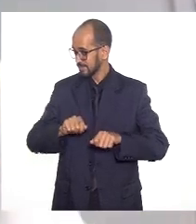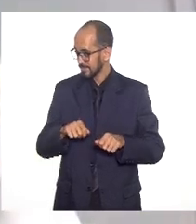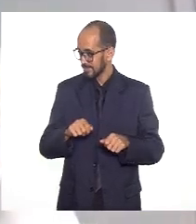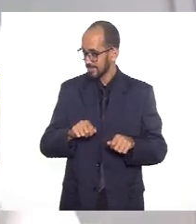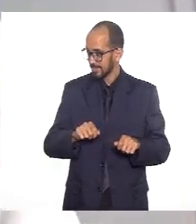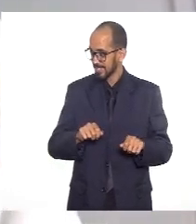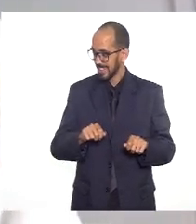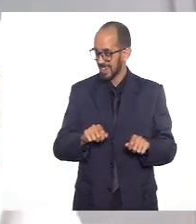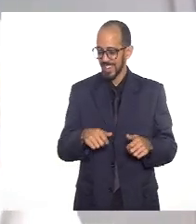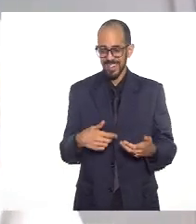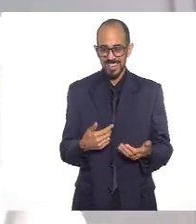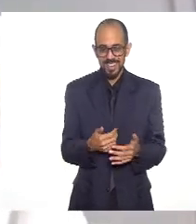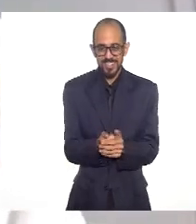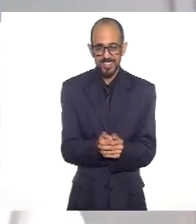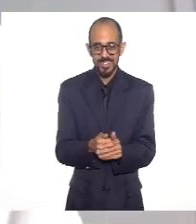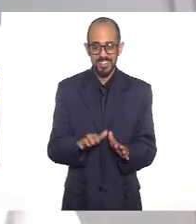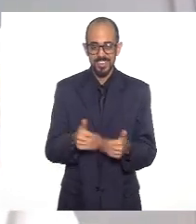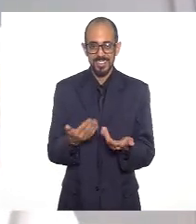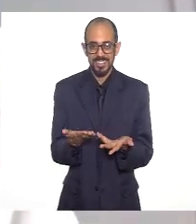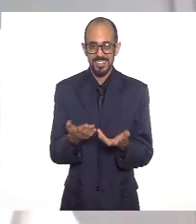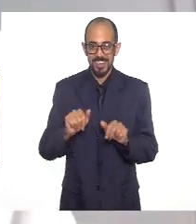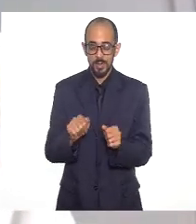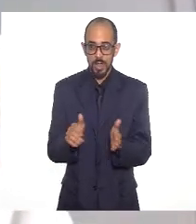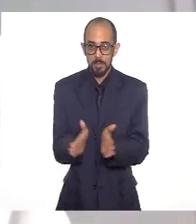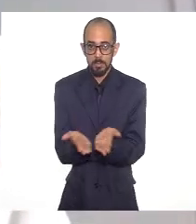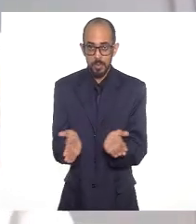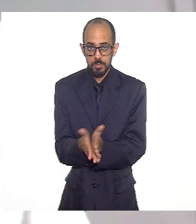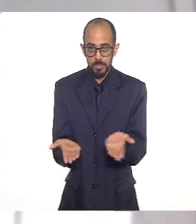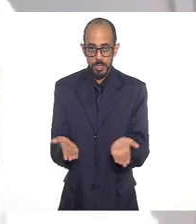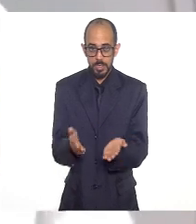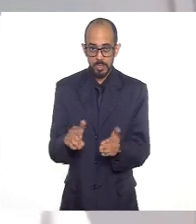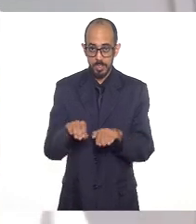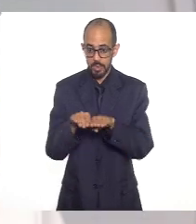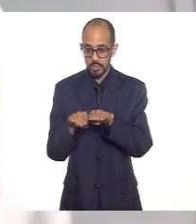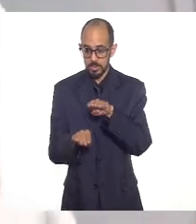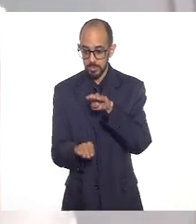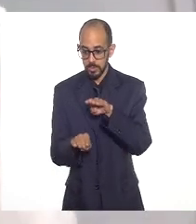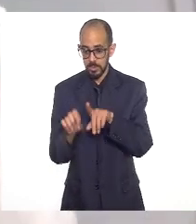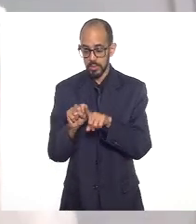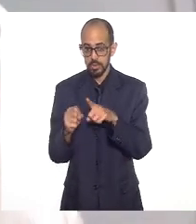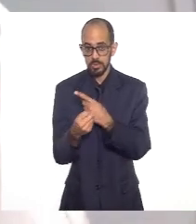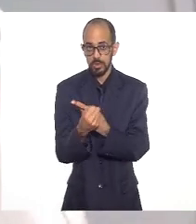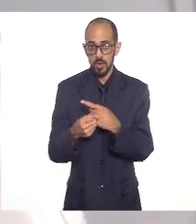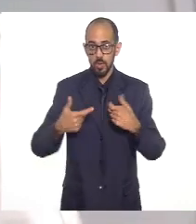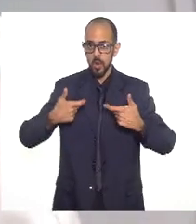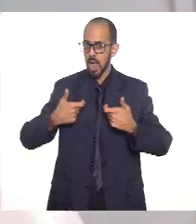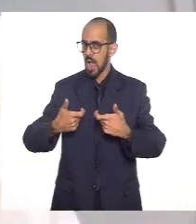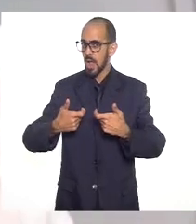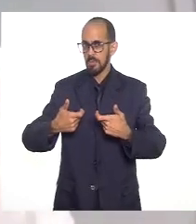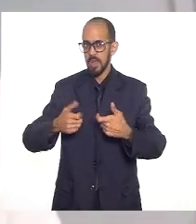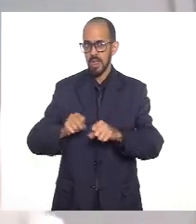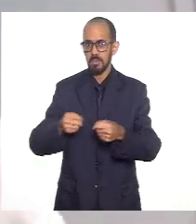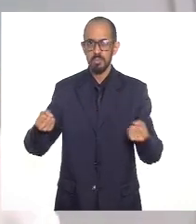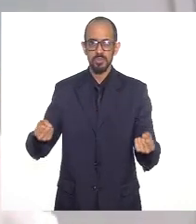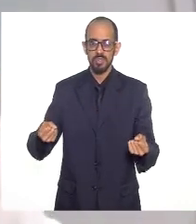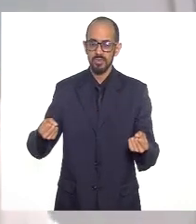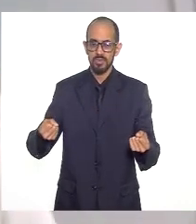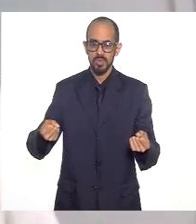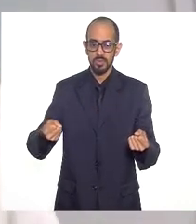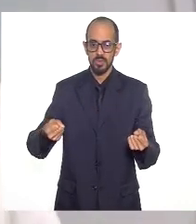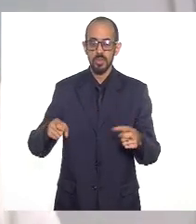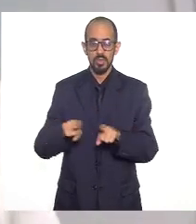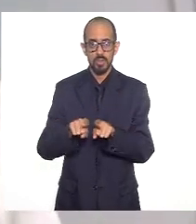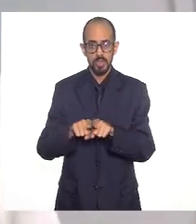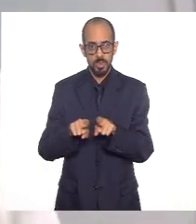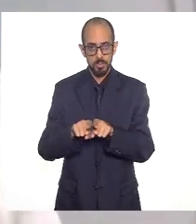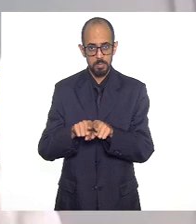frente de um enfrentamento à miséria e à desigualdade social do nosso país com arma. E esses agentes sejam colocados também